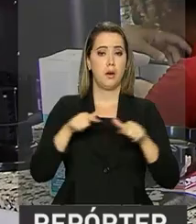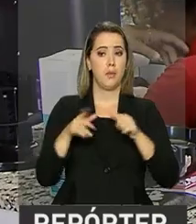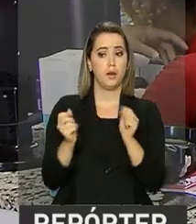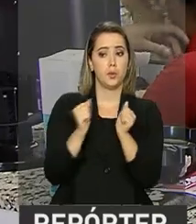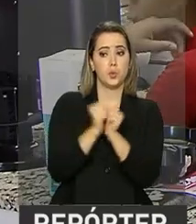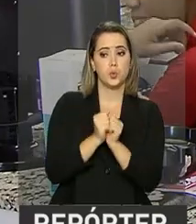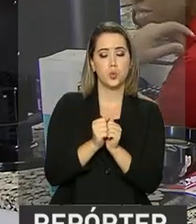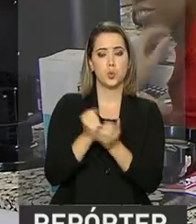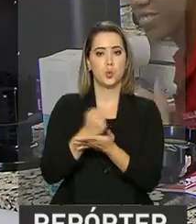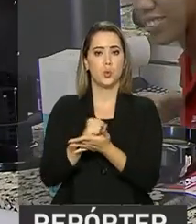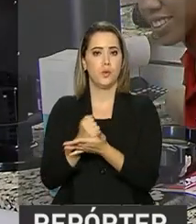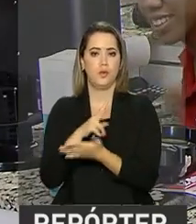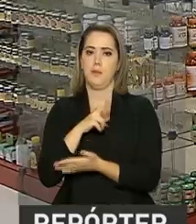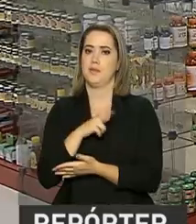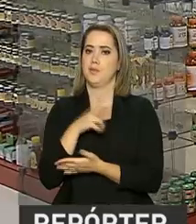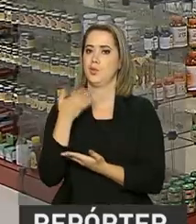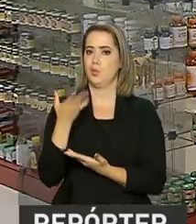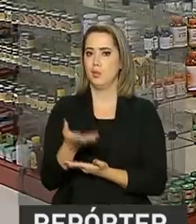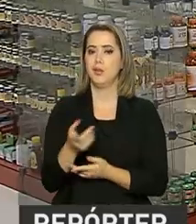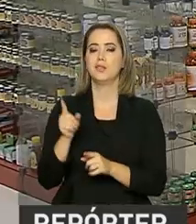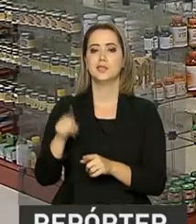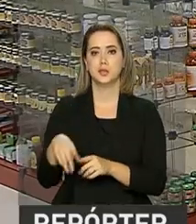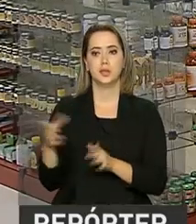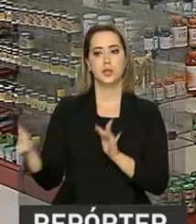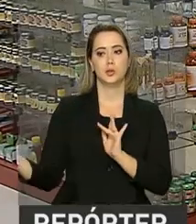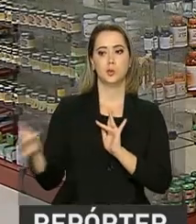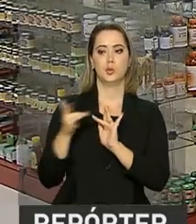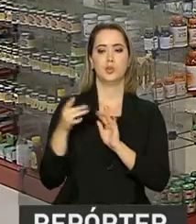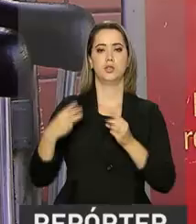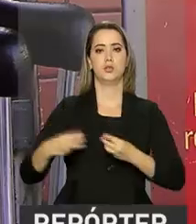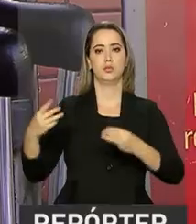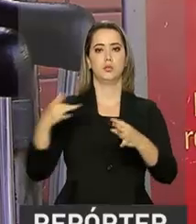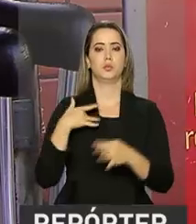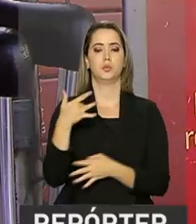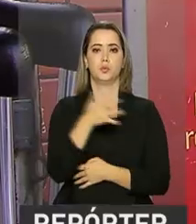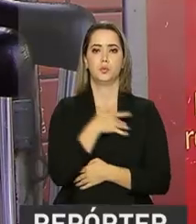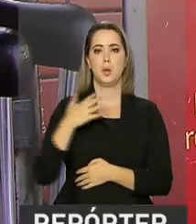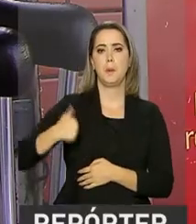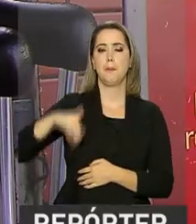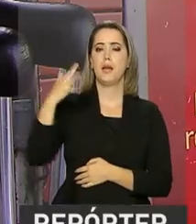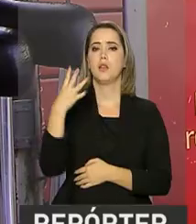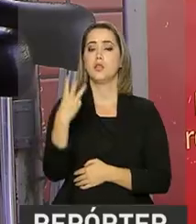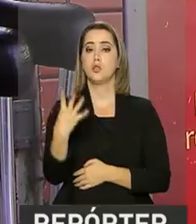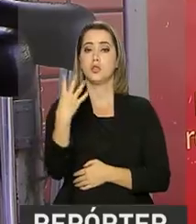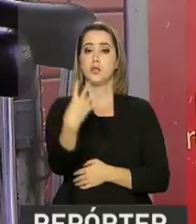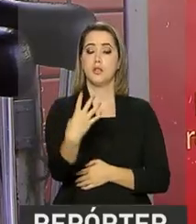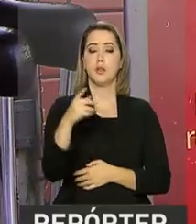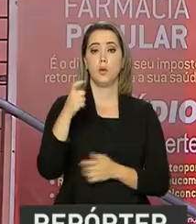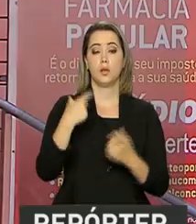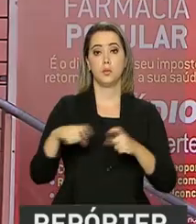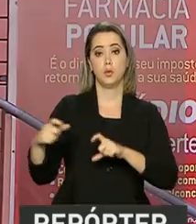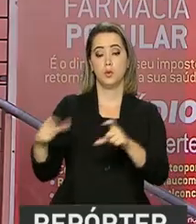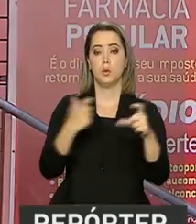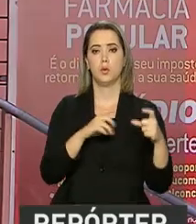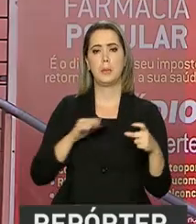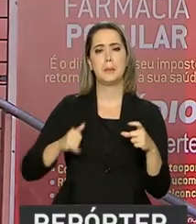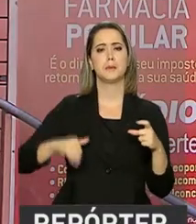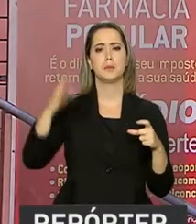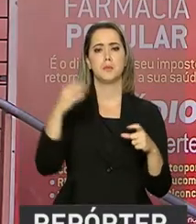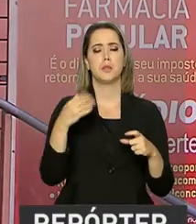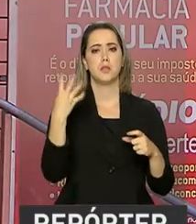com farmácias particulares, que são credenciadas ao programa. São mais de 34 mil drogarias em cerca